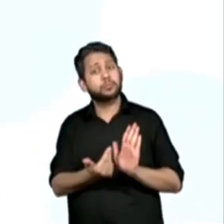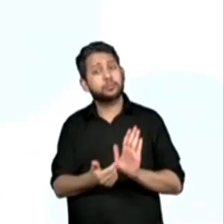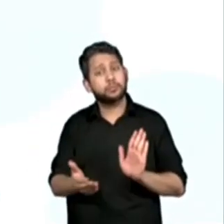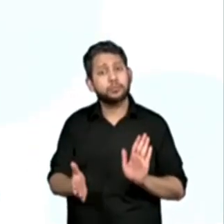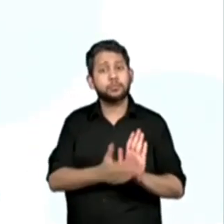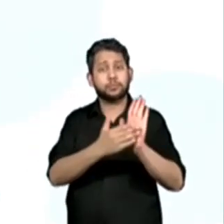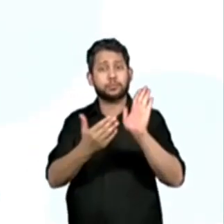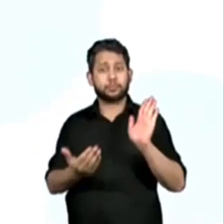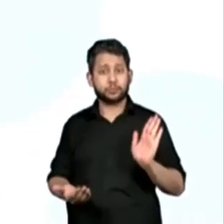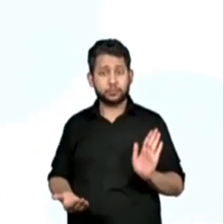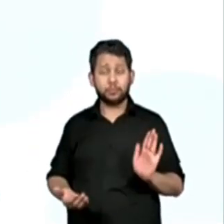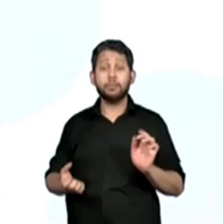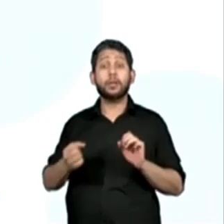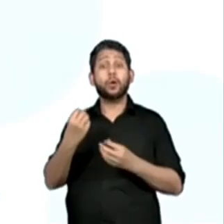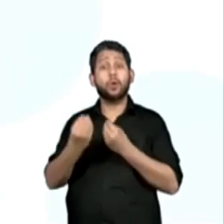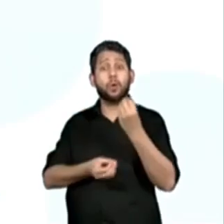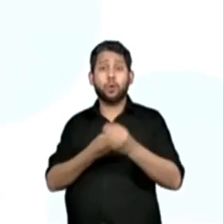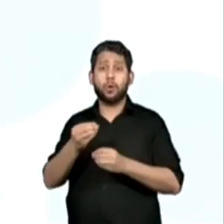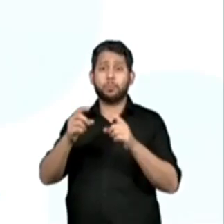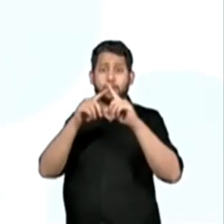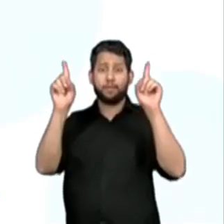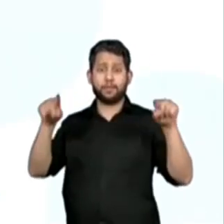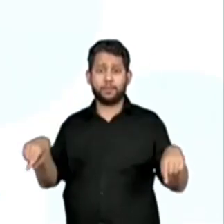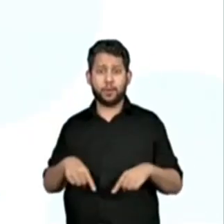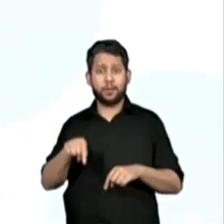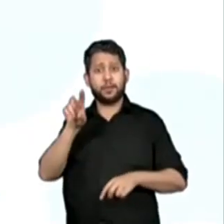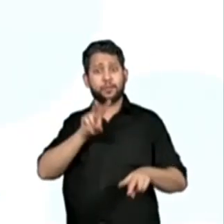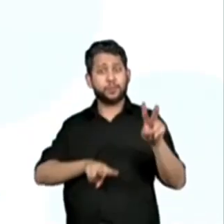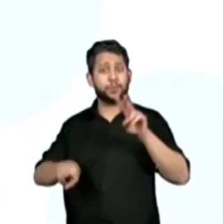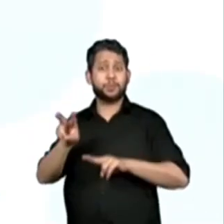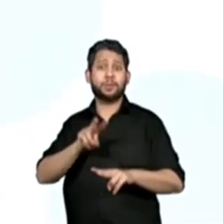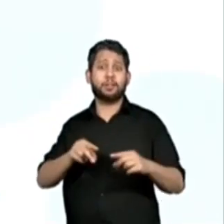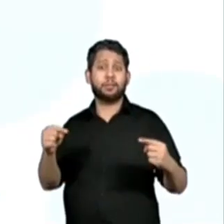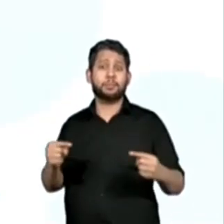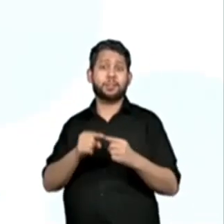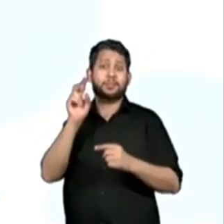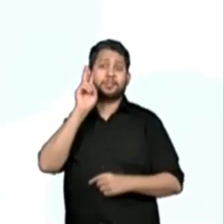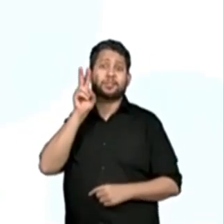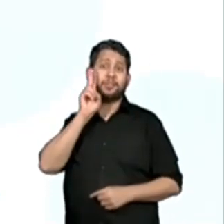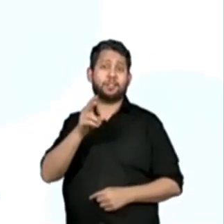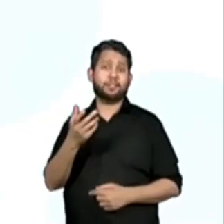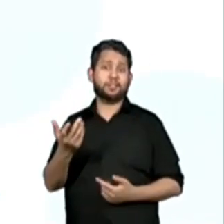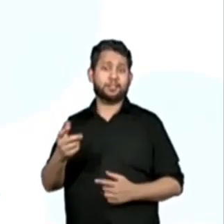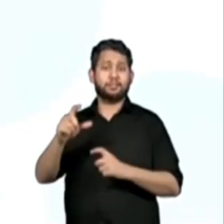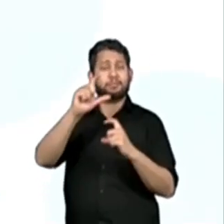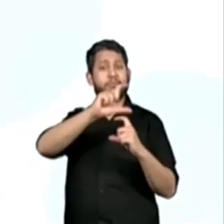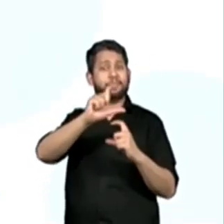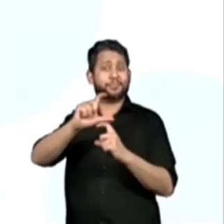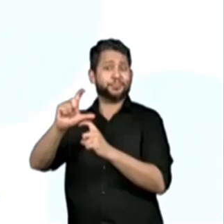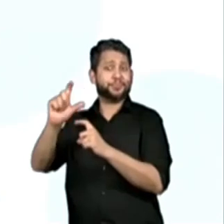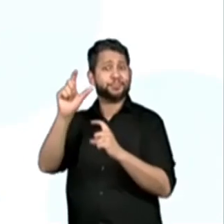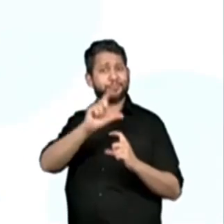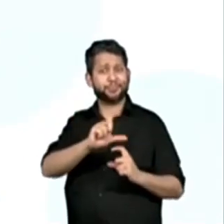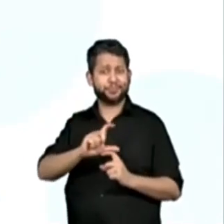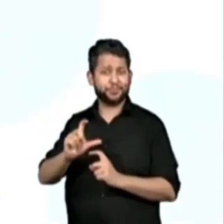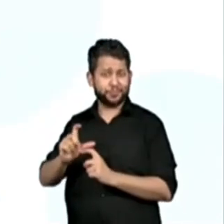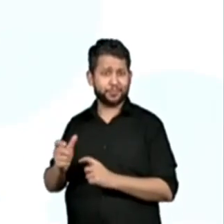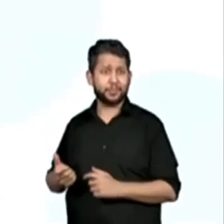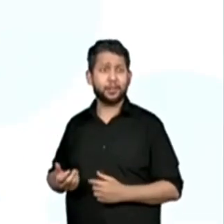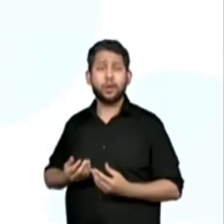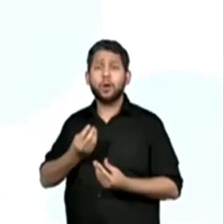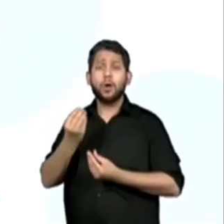seja, a formatação visual da história na tirinha. Como você organiza